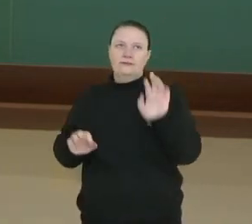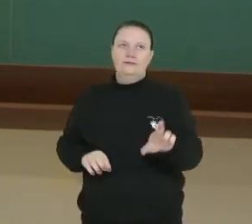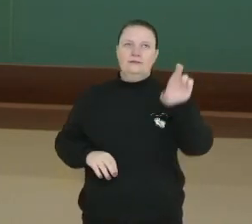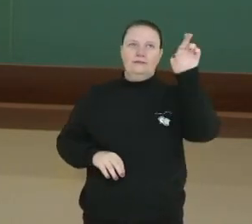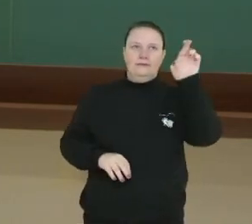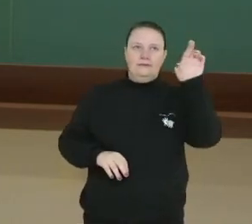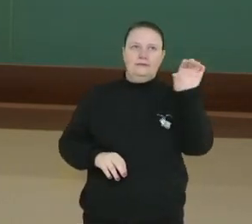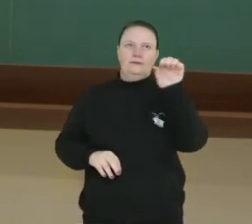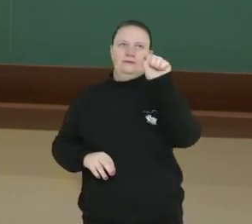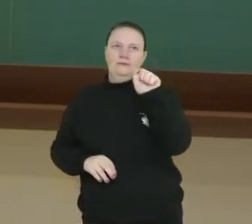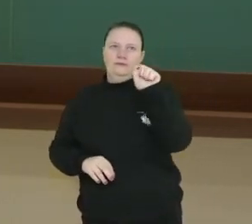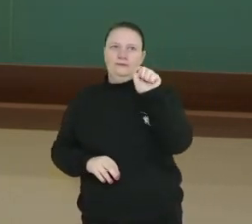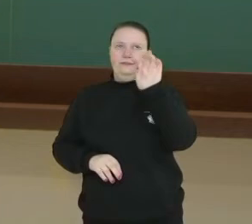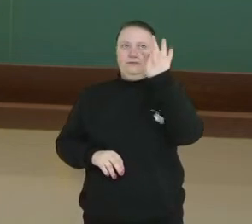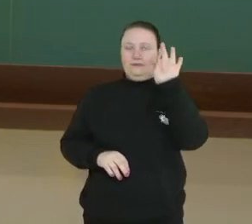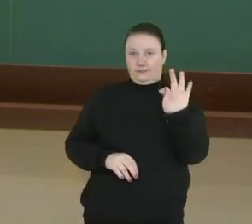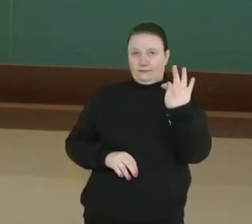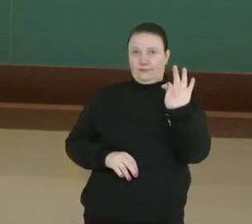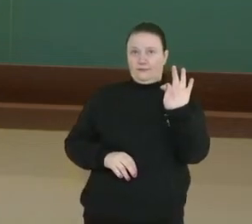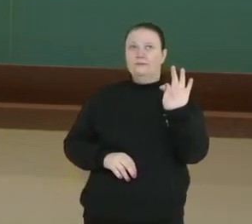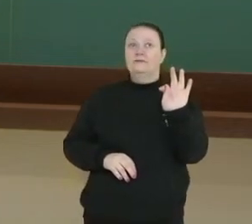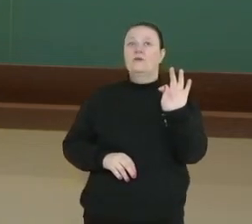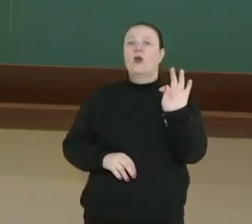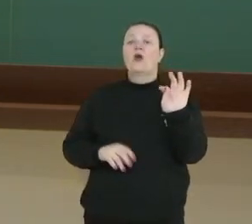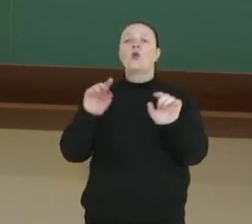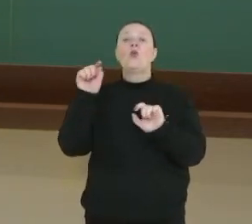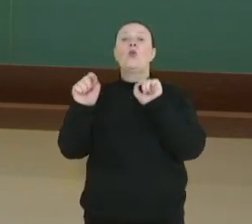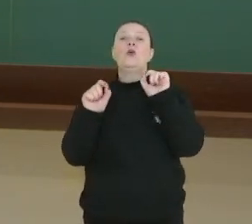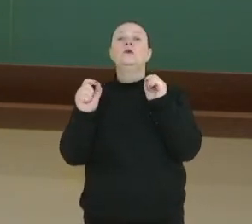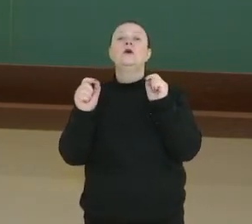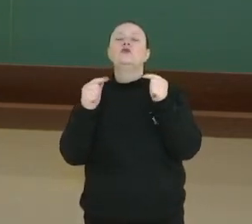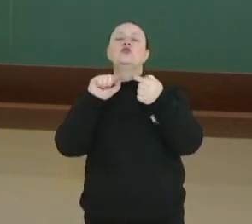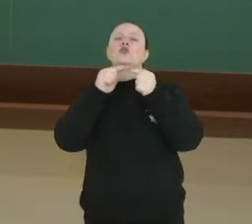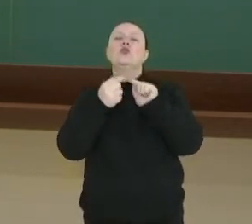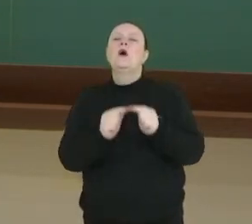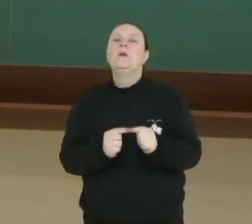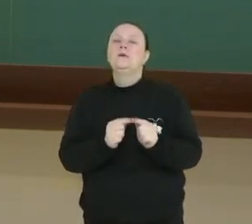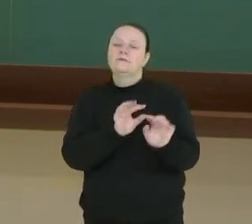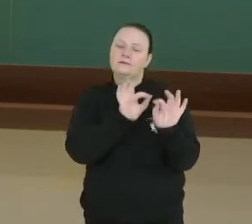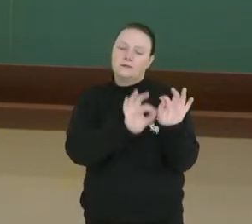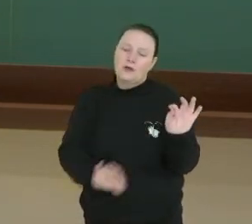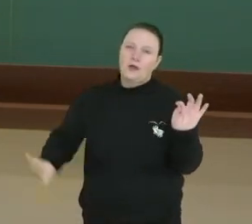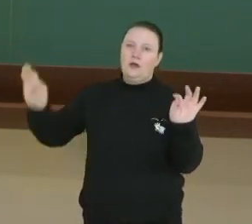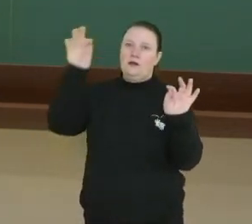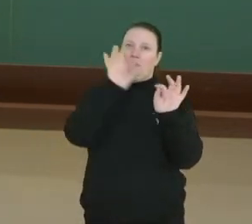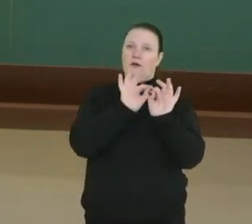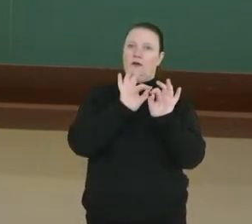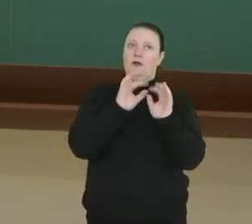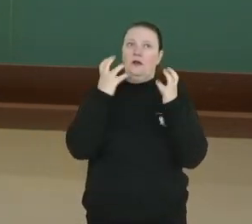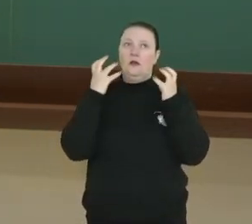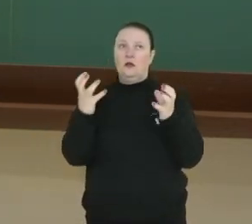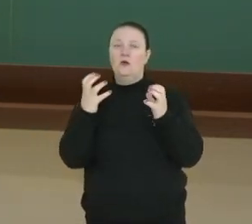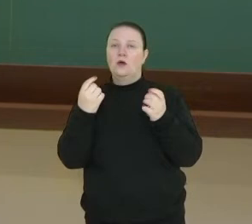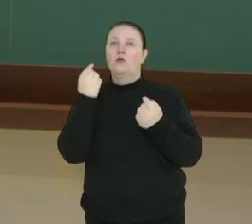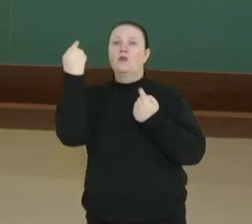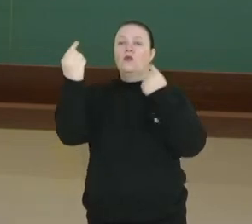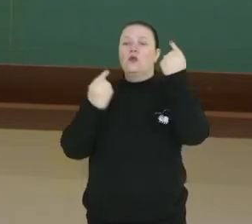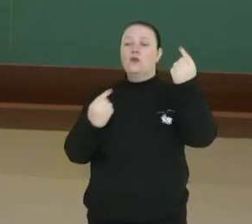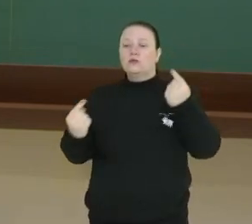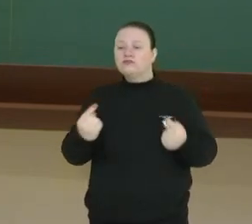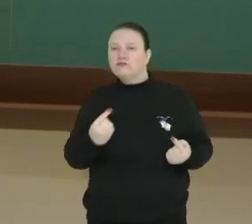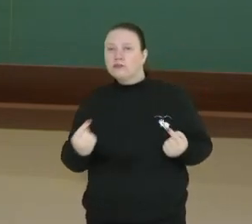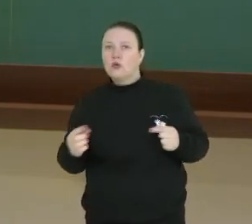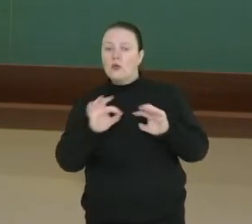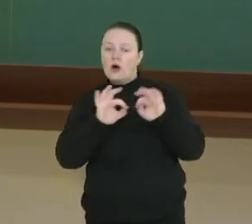RST em relação à circunferência de centro C. Eu quero saber qual vai ser a posição